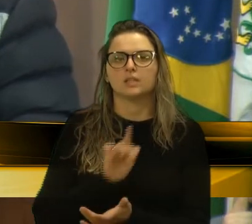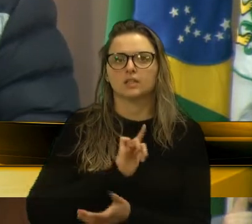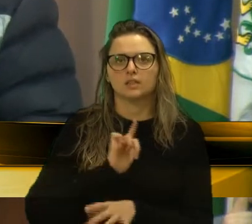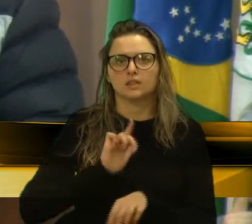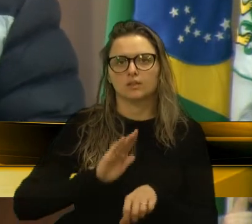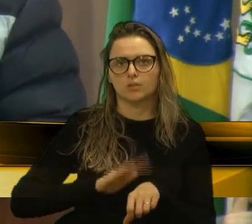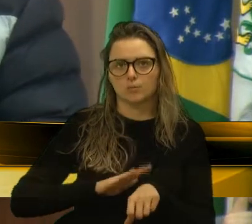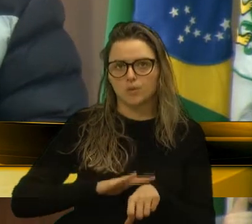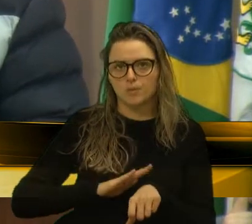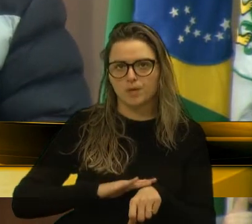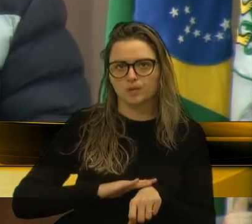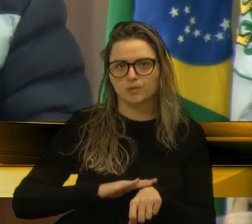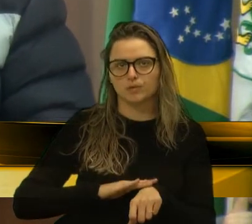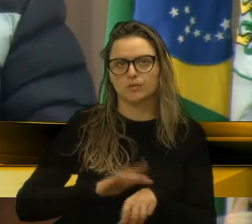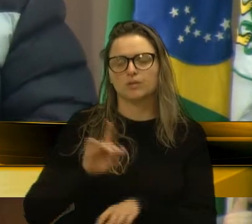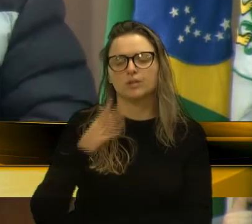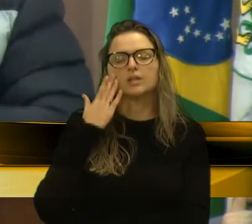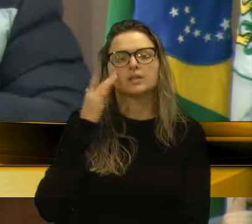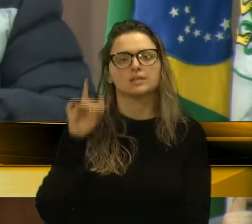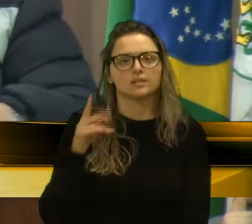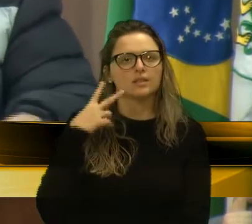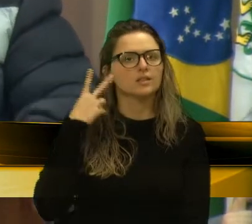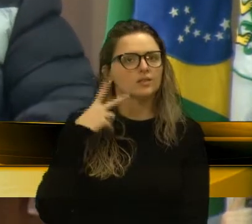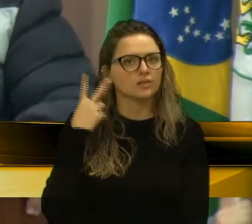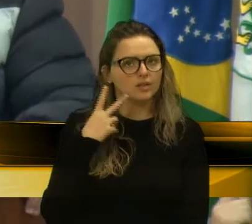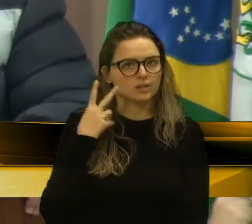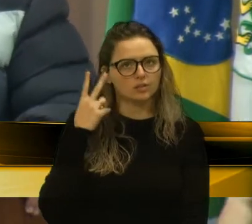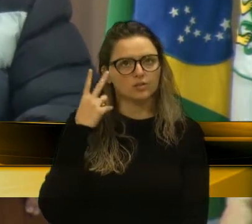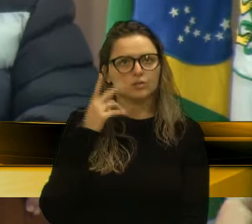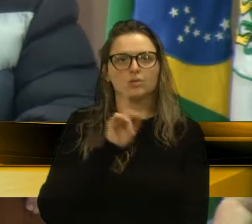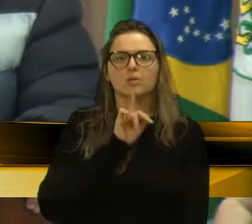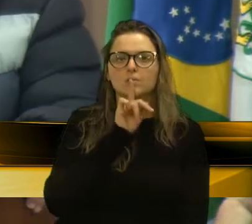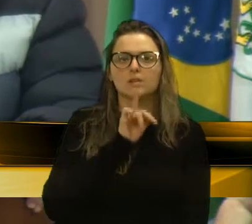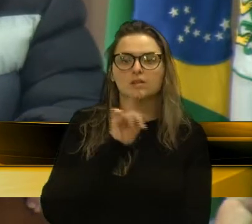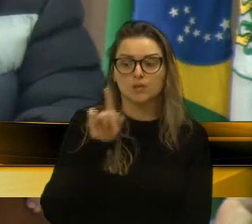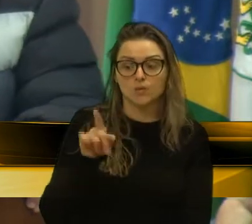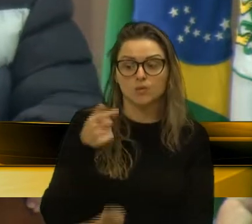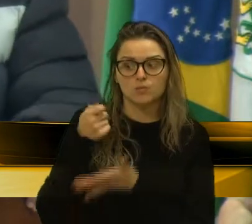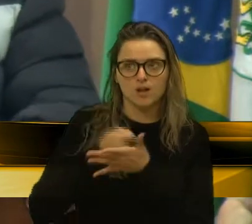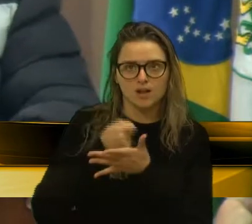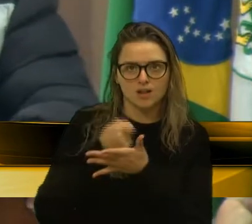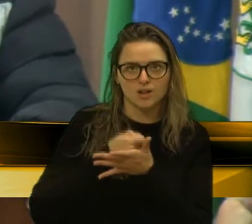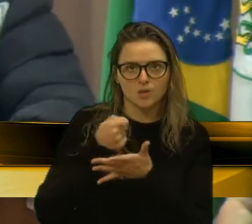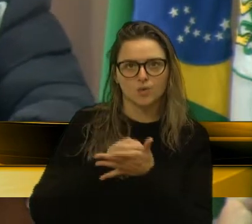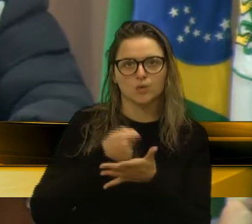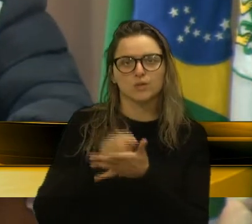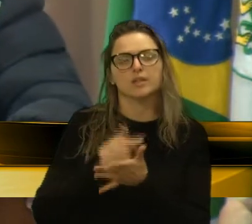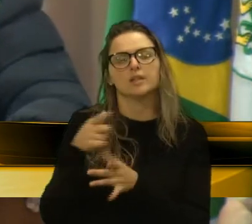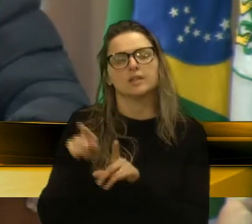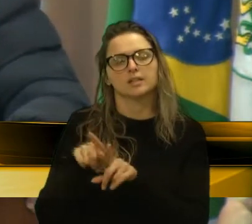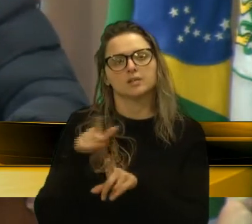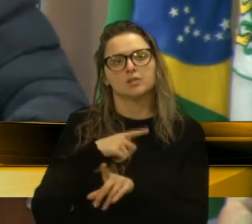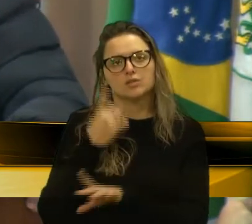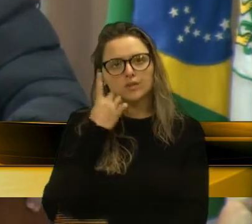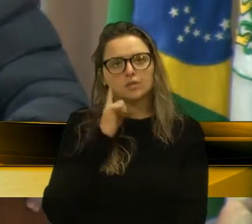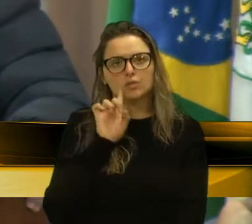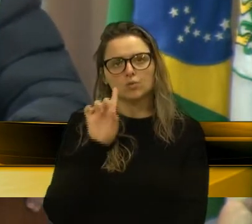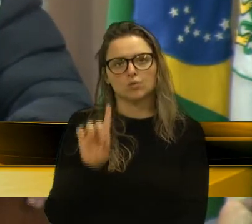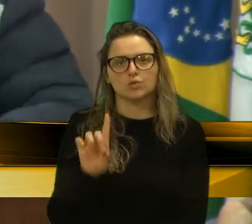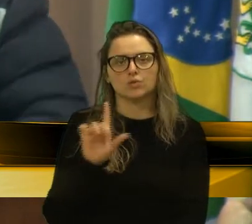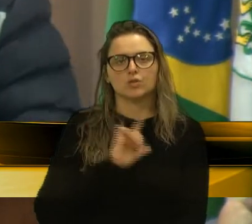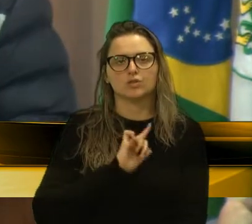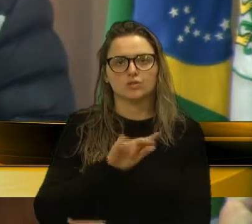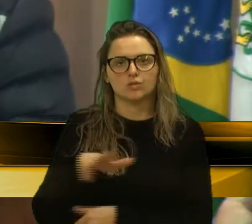proporcionado, sei que o vereador Meneguzzi tinha uma certa insistência que a Câmara tivesse também um dia,